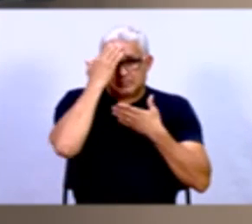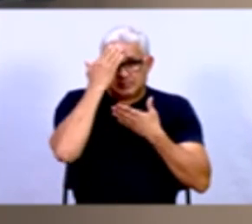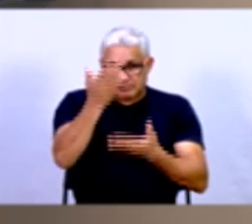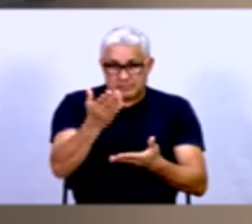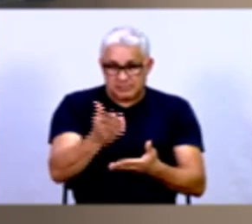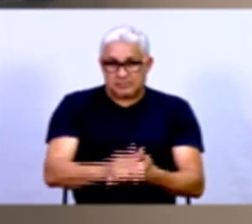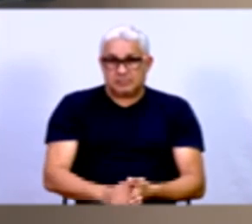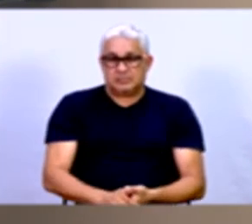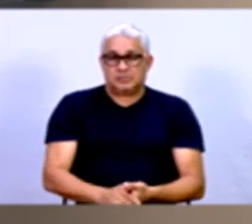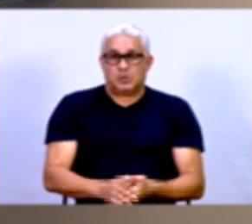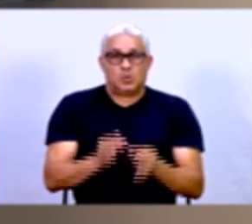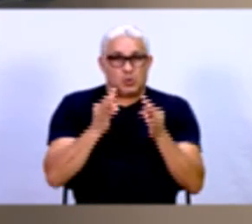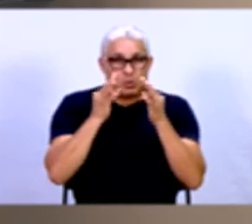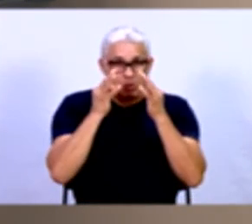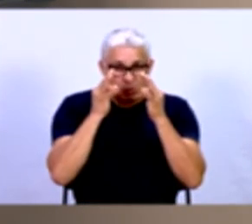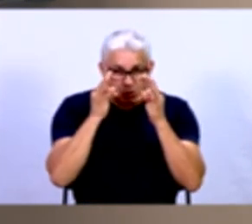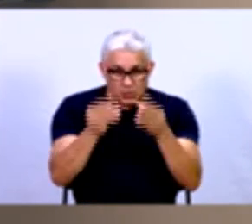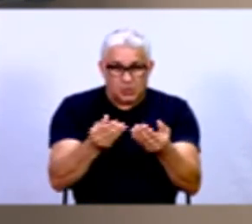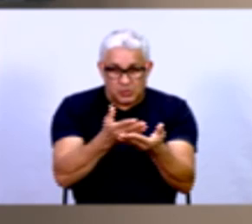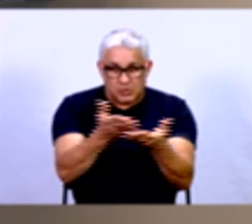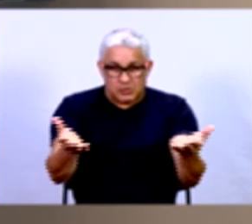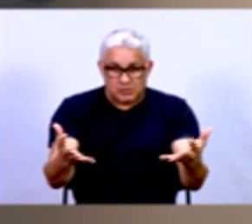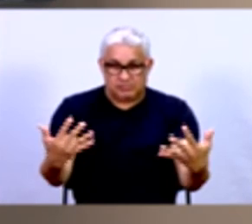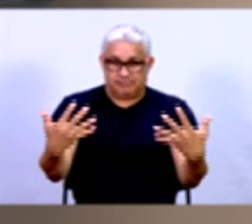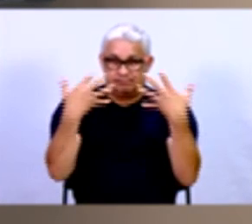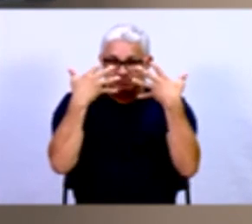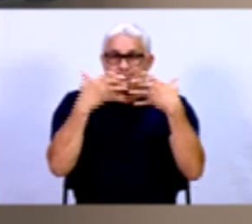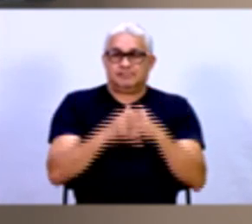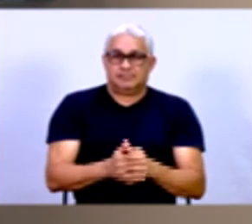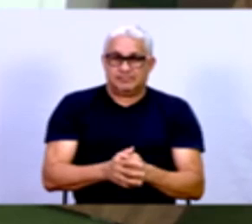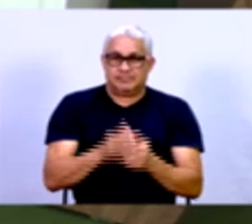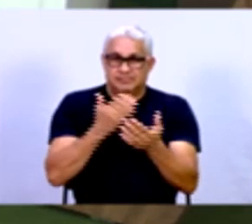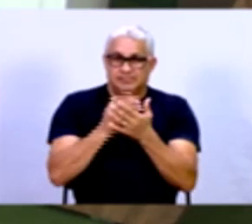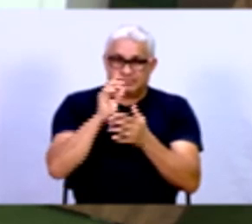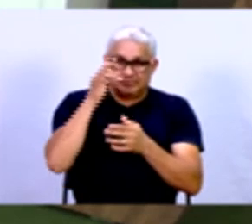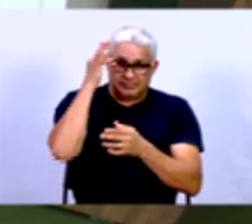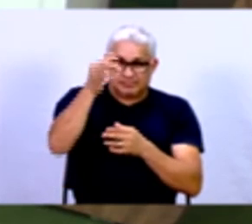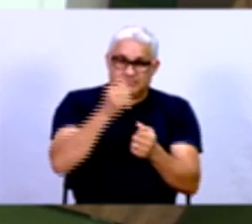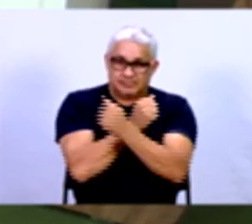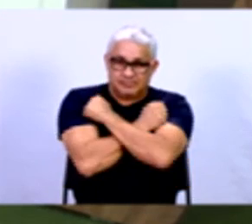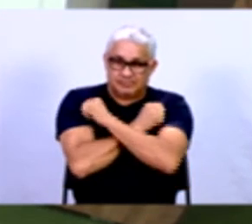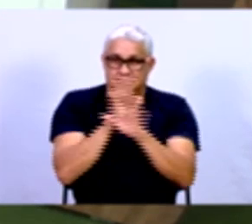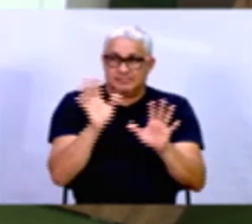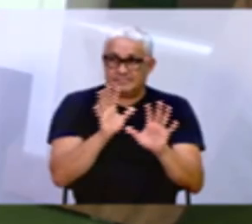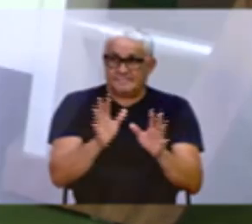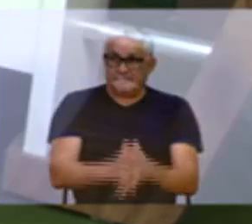pela atenção de todos e aguardo todos para a próxima aula. Abraço.